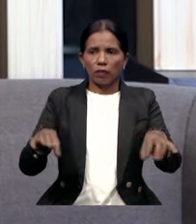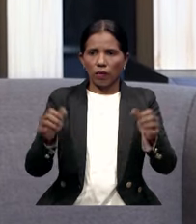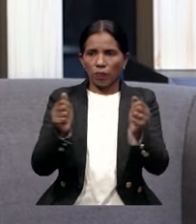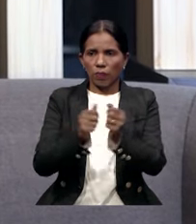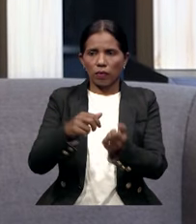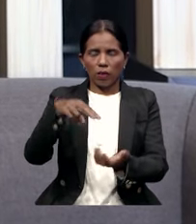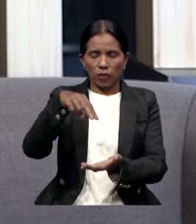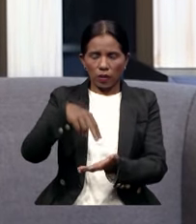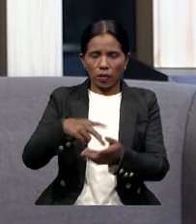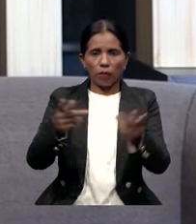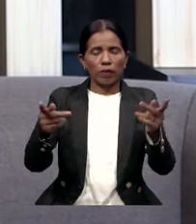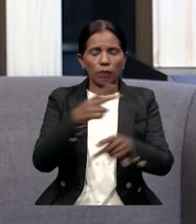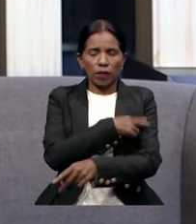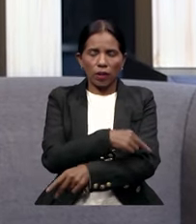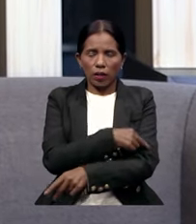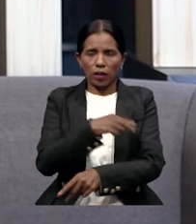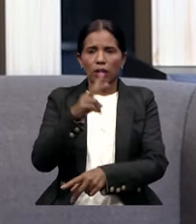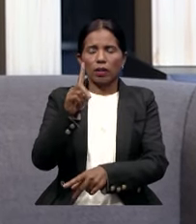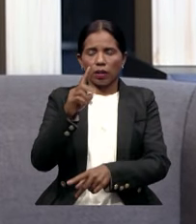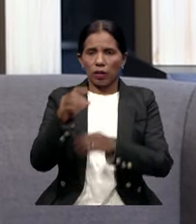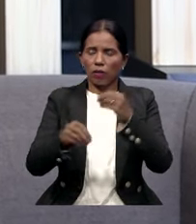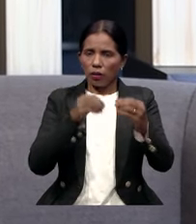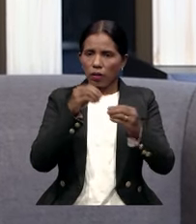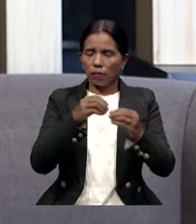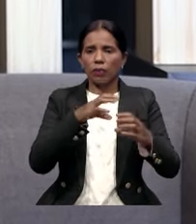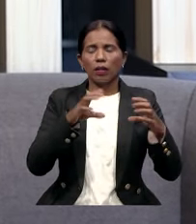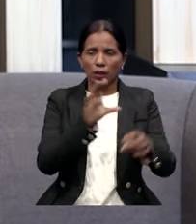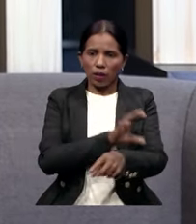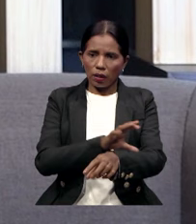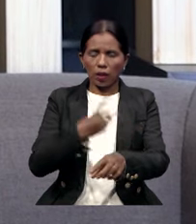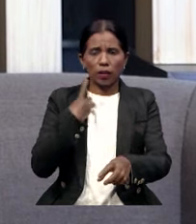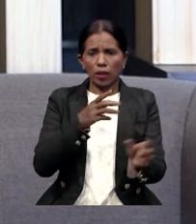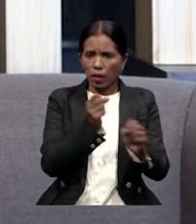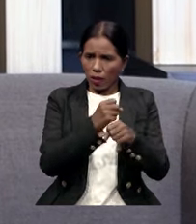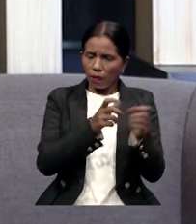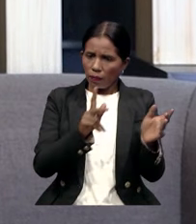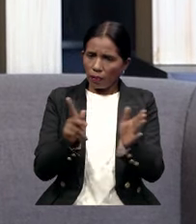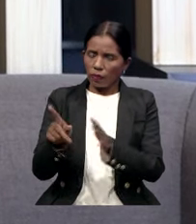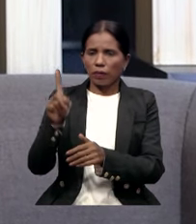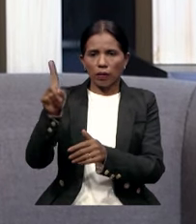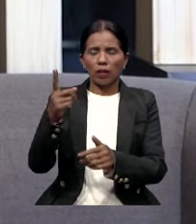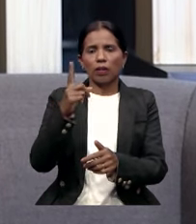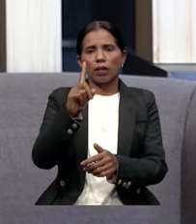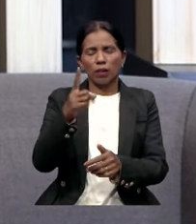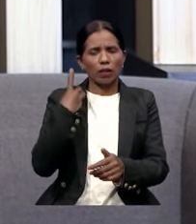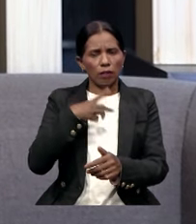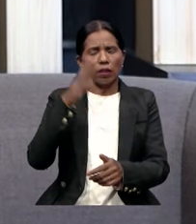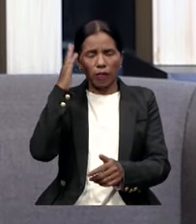ne centro cardíaco, tuir fil fale mai, faz do irmão e tese haré tese hal fa fal plano dia gira para ita bel hanoi ona